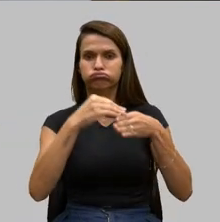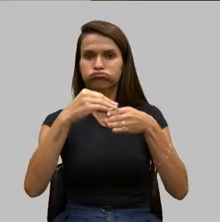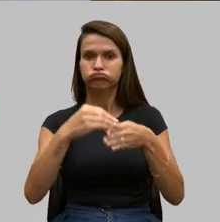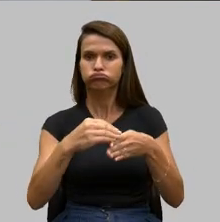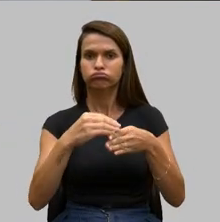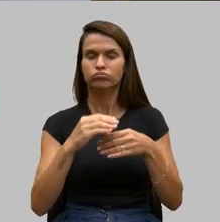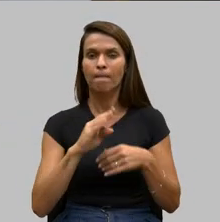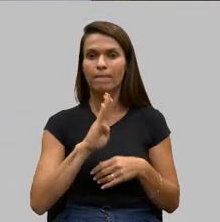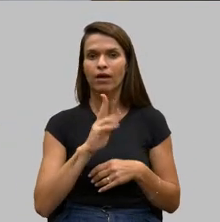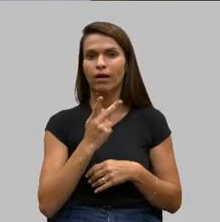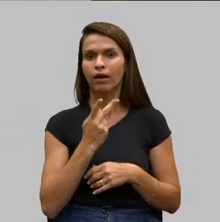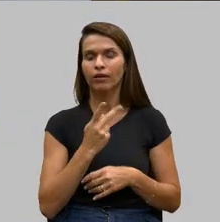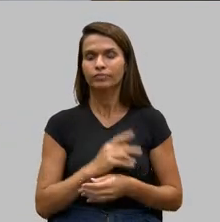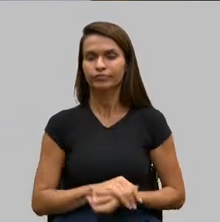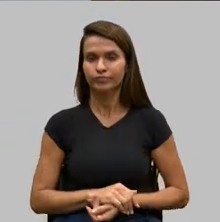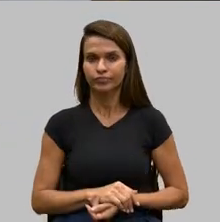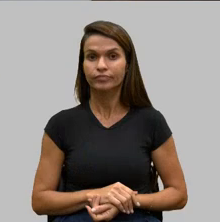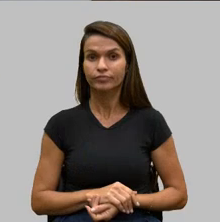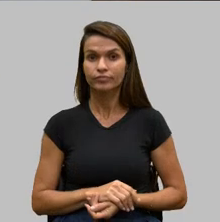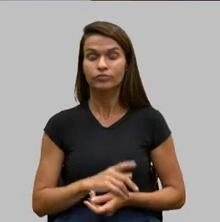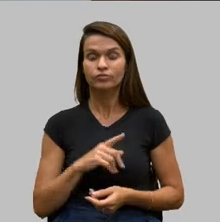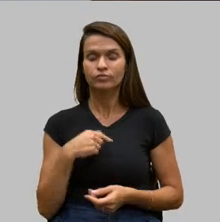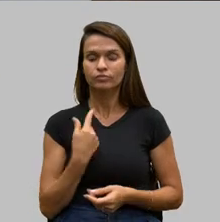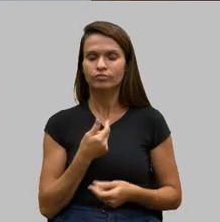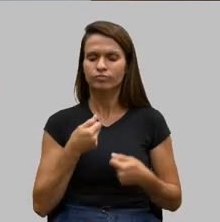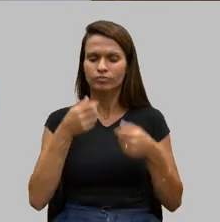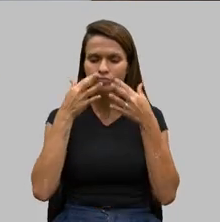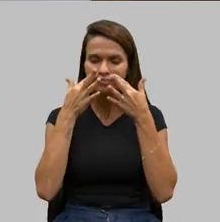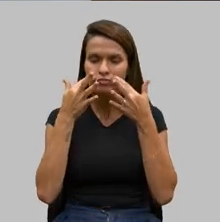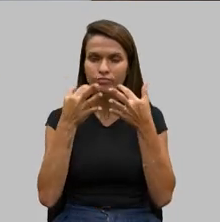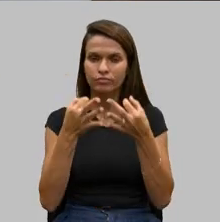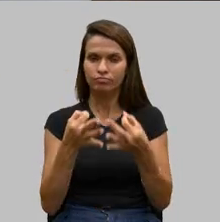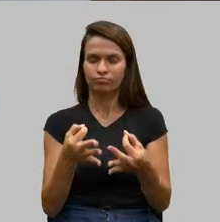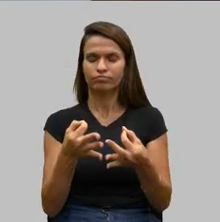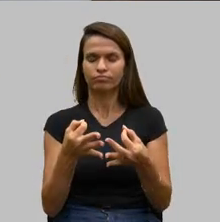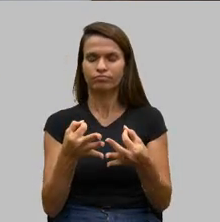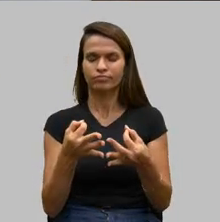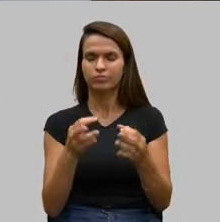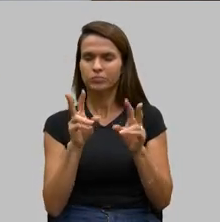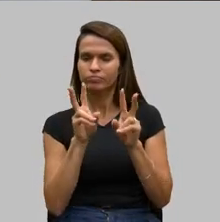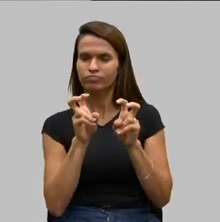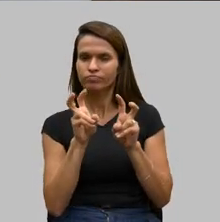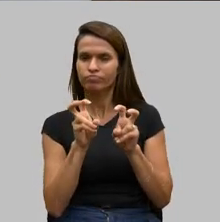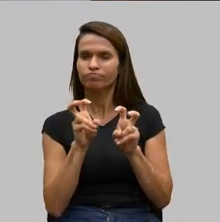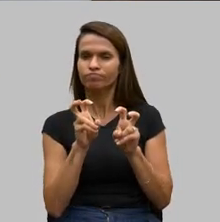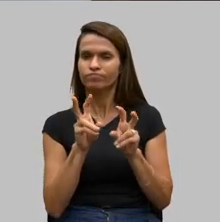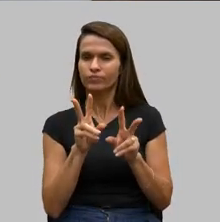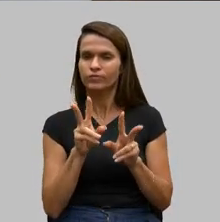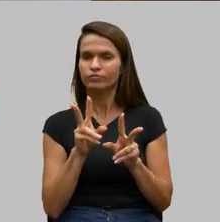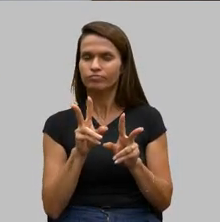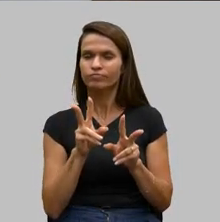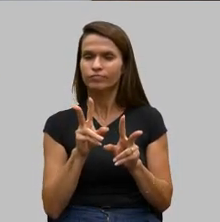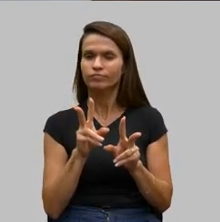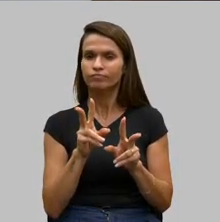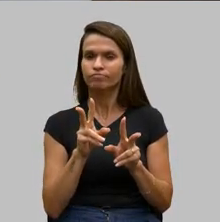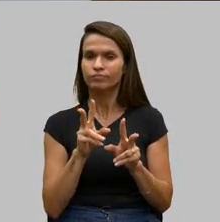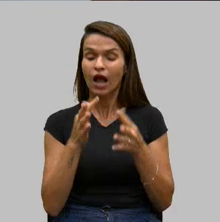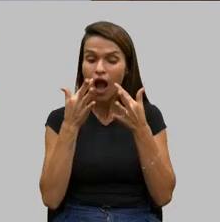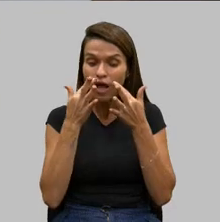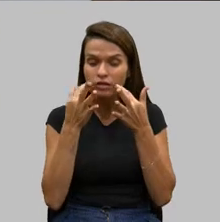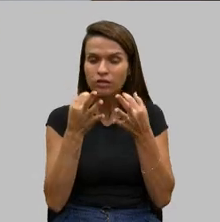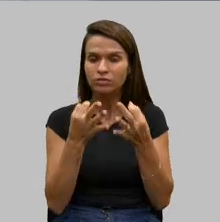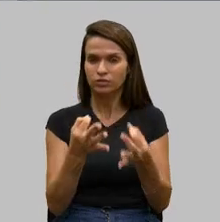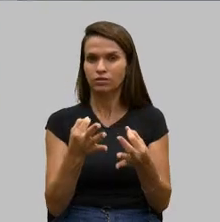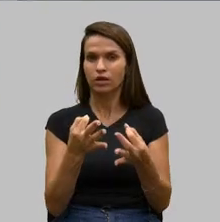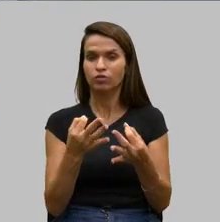BH então nós precisamos tratar isso de uma forma mais radical e aí Deputado eu quero assim